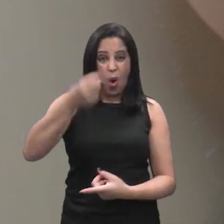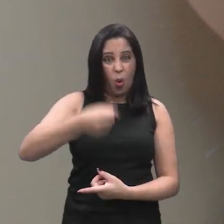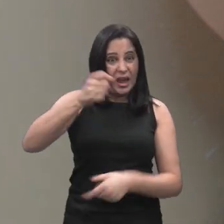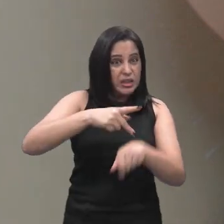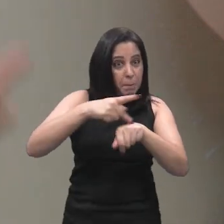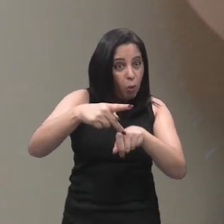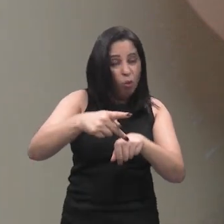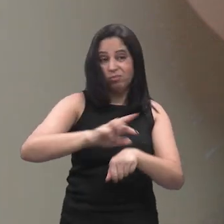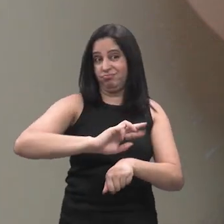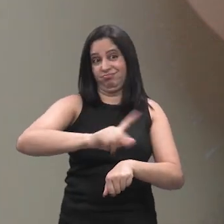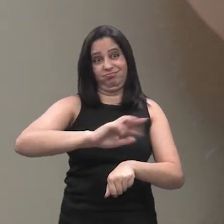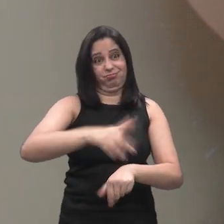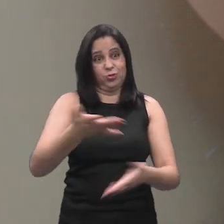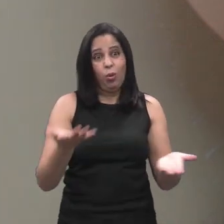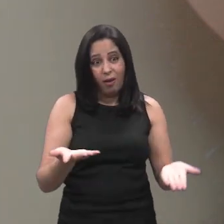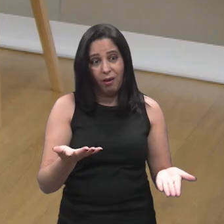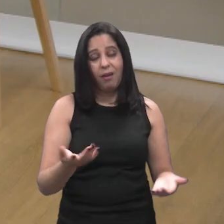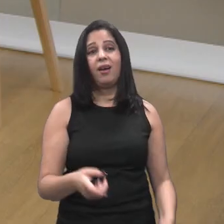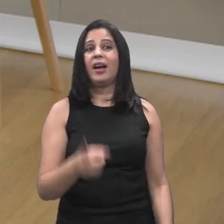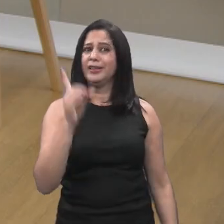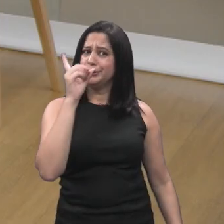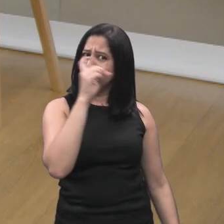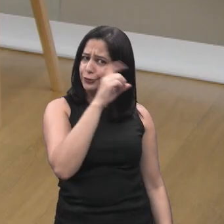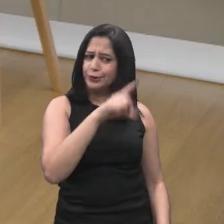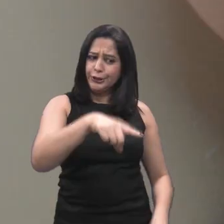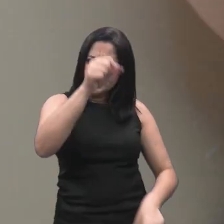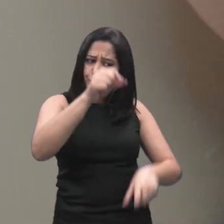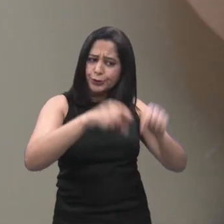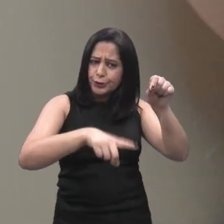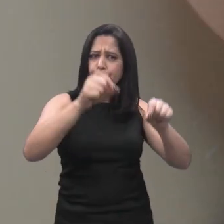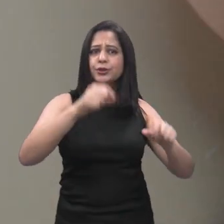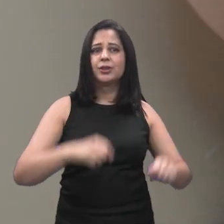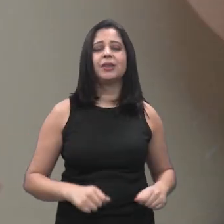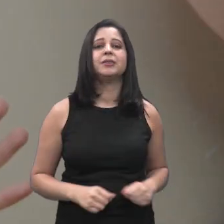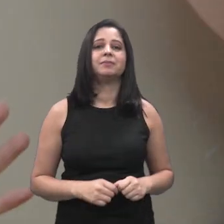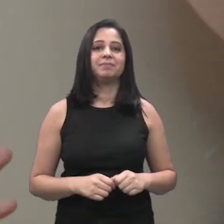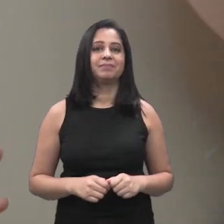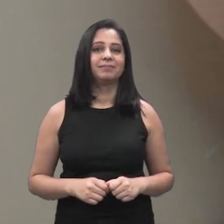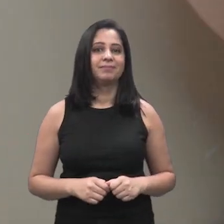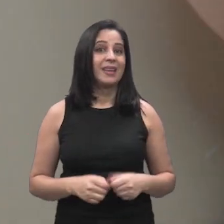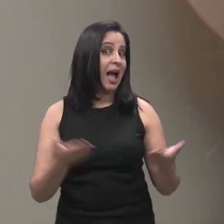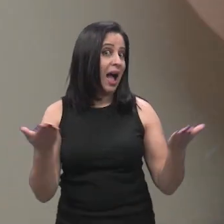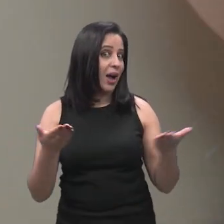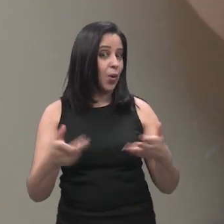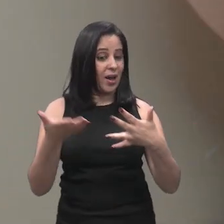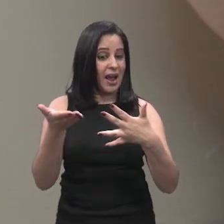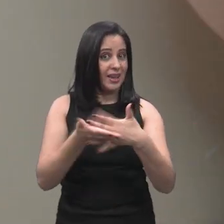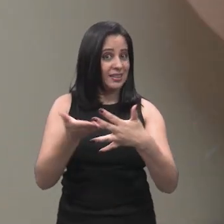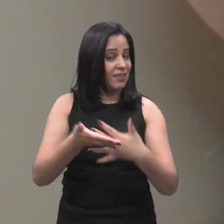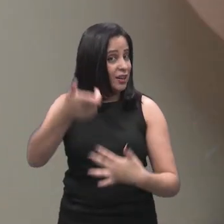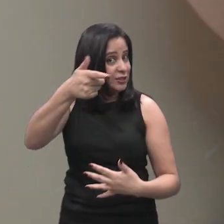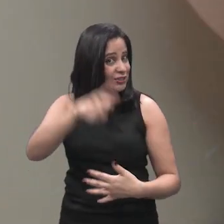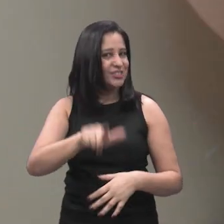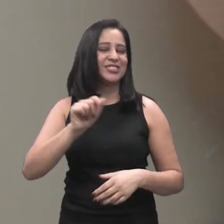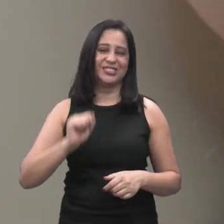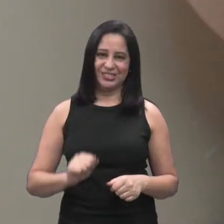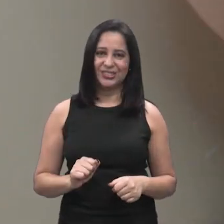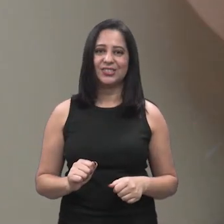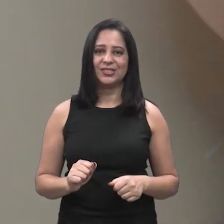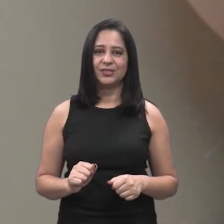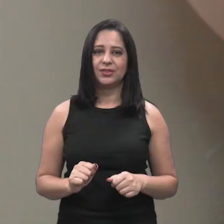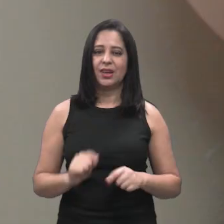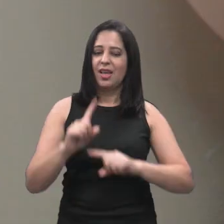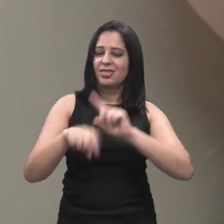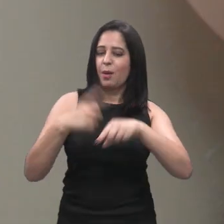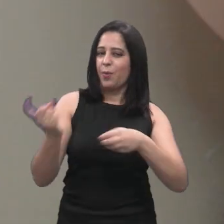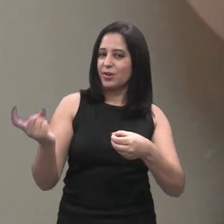mais difícil, mais delicado. Sim, sim. É isso, vamos para mais um break, nosso último de hoje, e daqui a pouquinho a gente